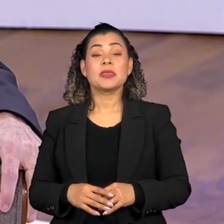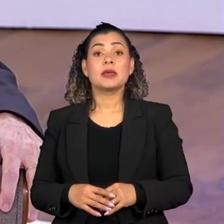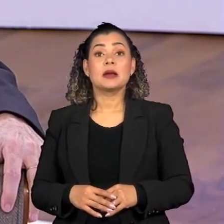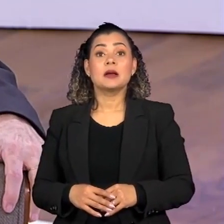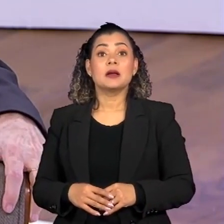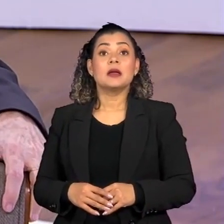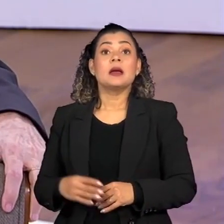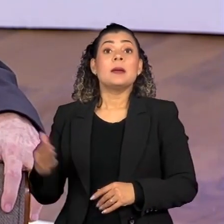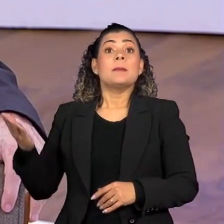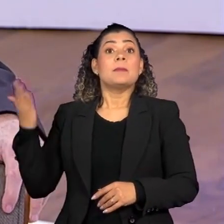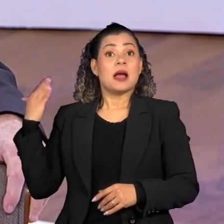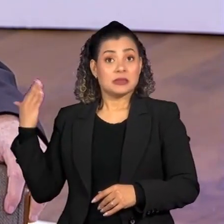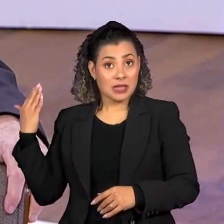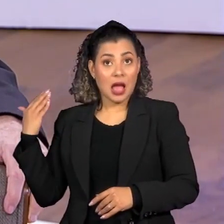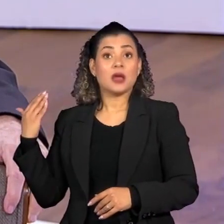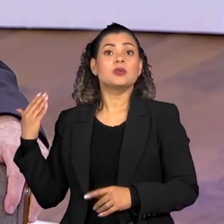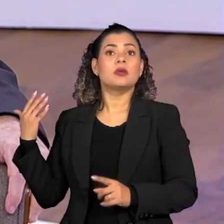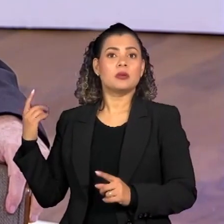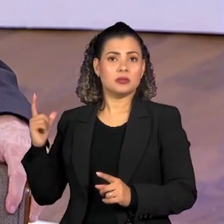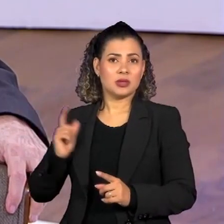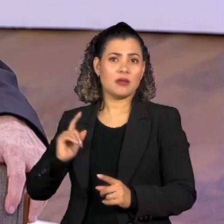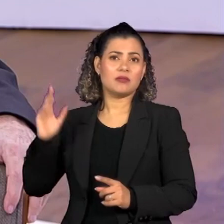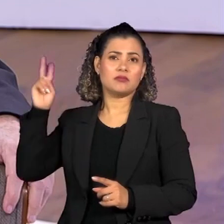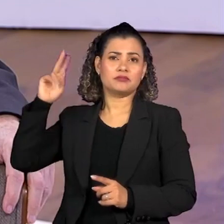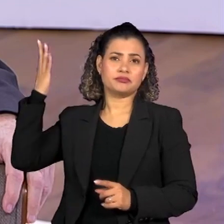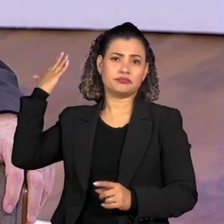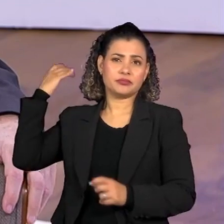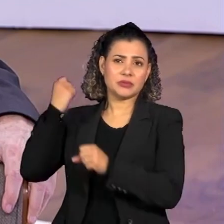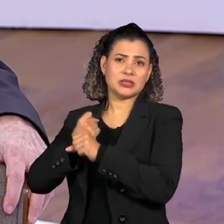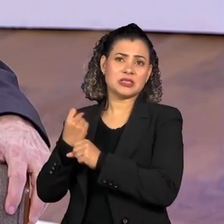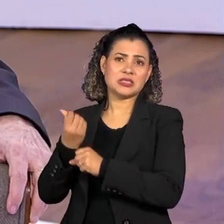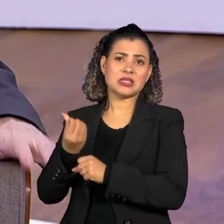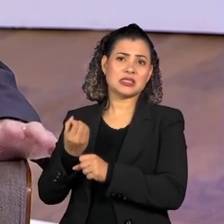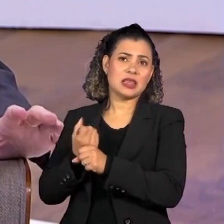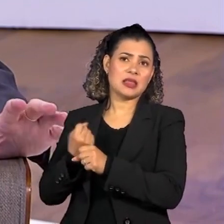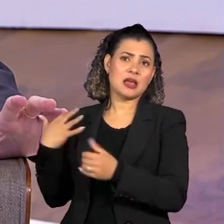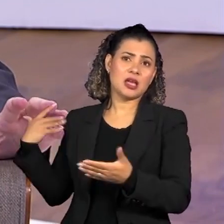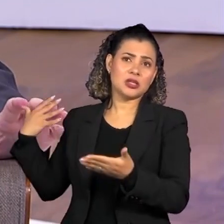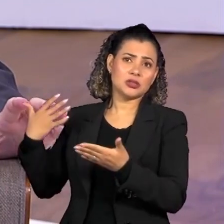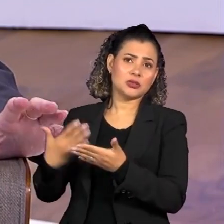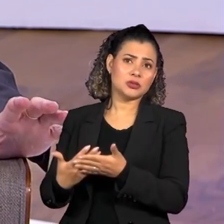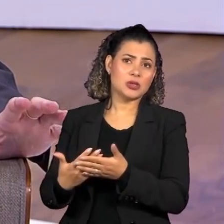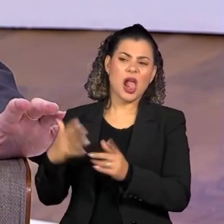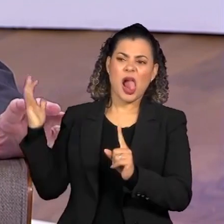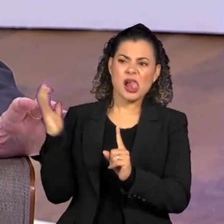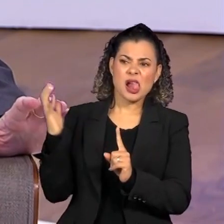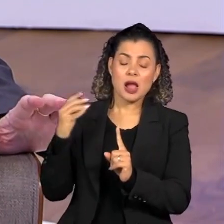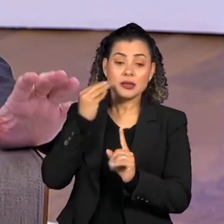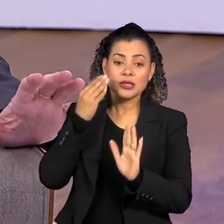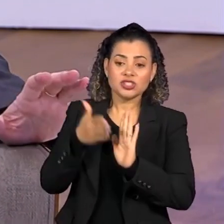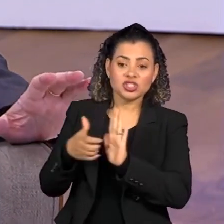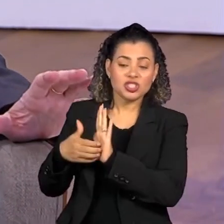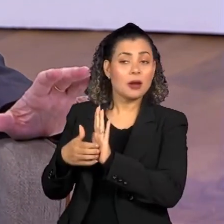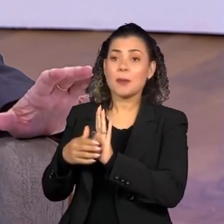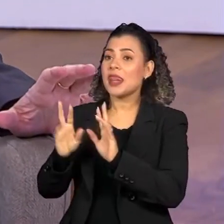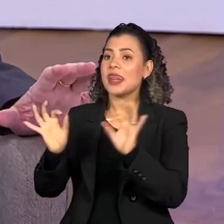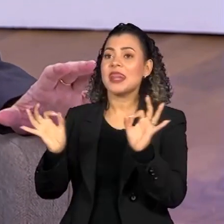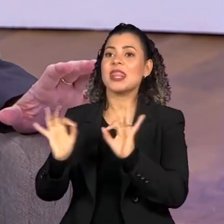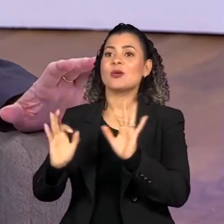sofreu ataques você diz históricos ao longo dos 60 anos mas nenhum foi bem sucedido jamais